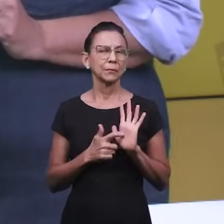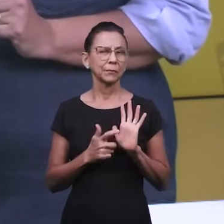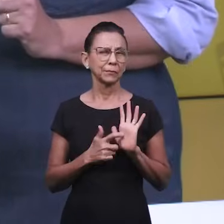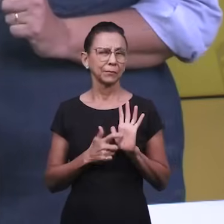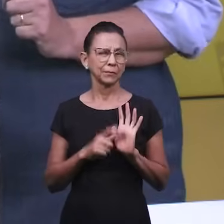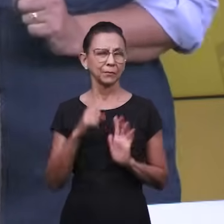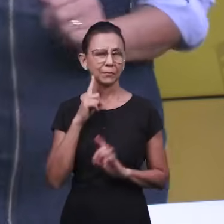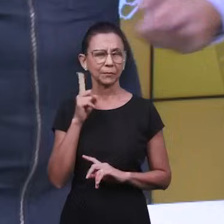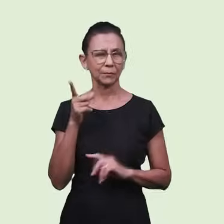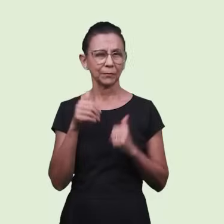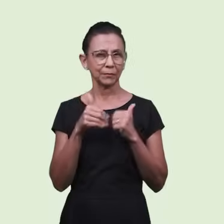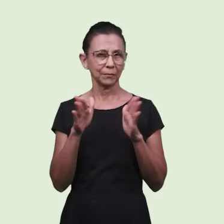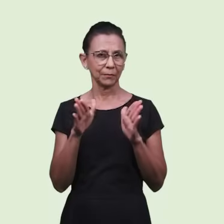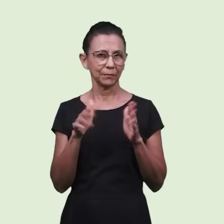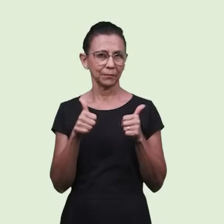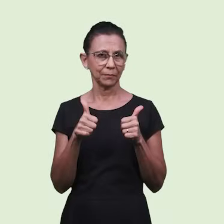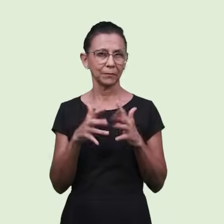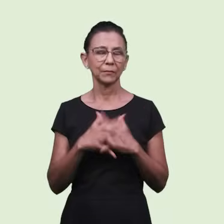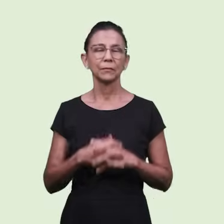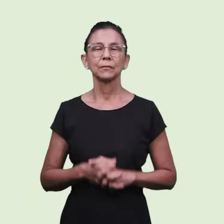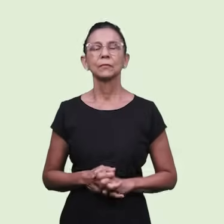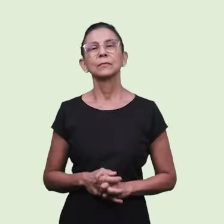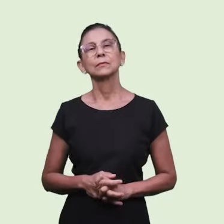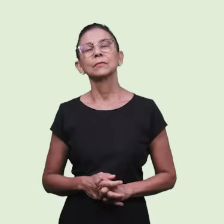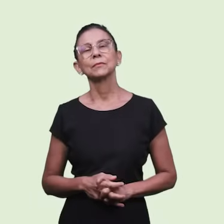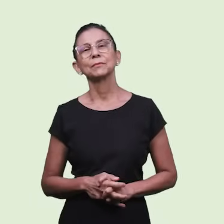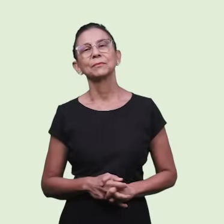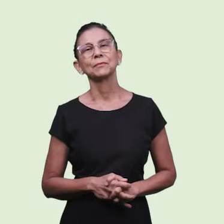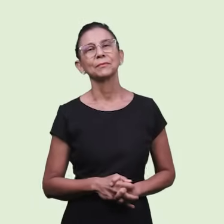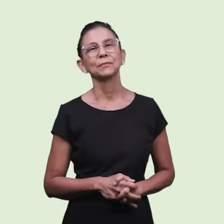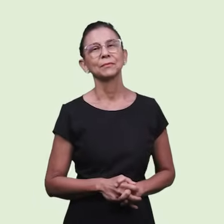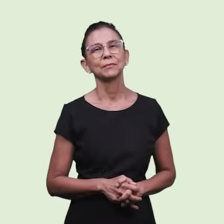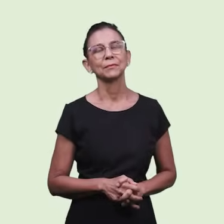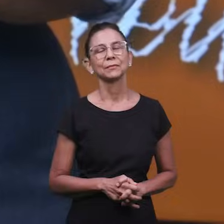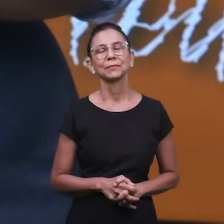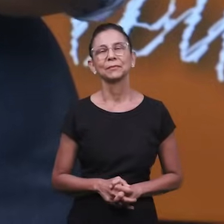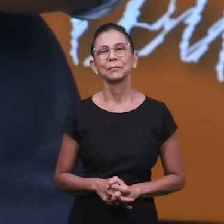aqui a parte da introdução. Olha como é fácil.